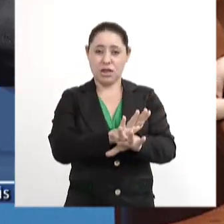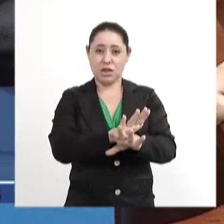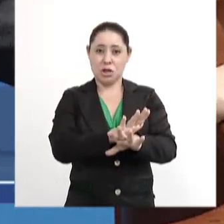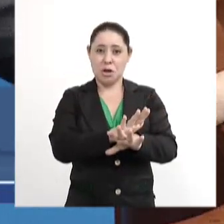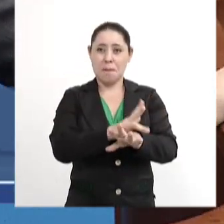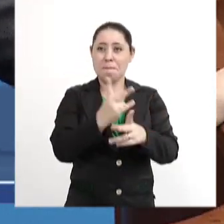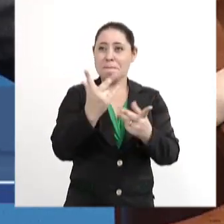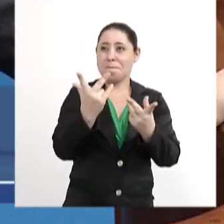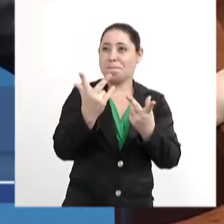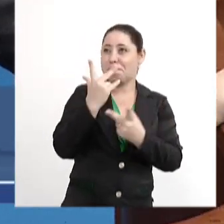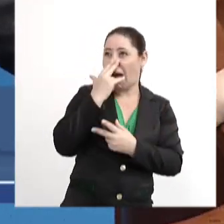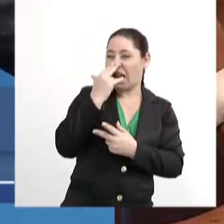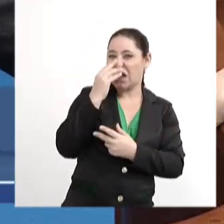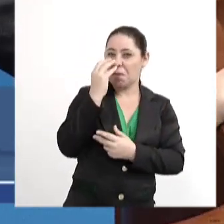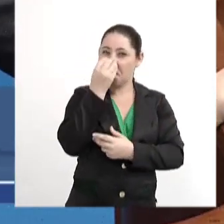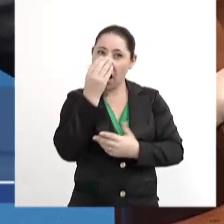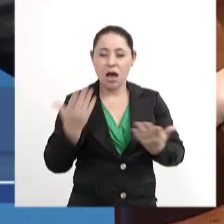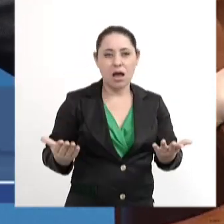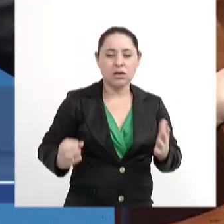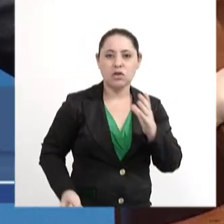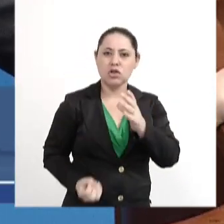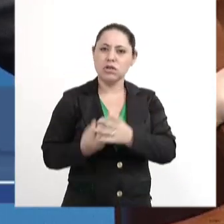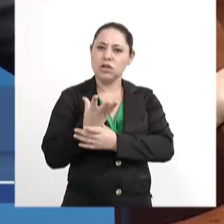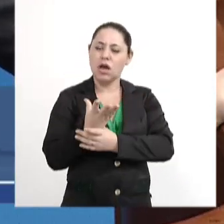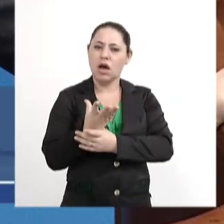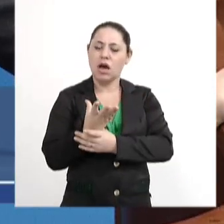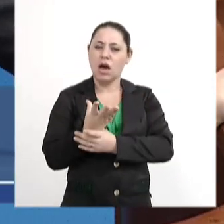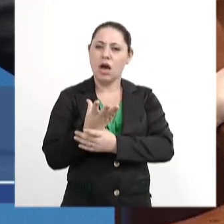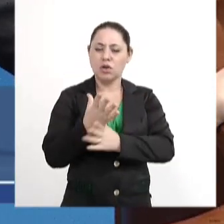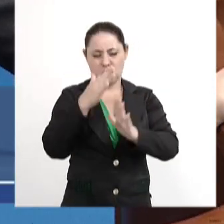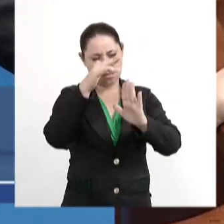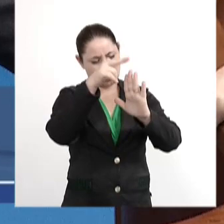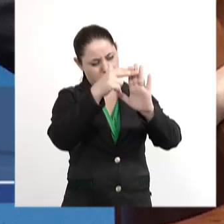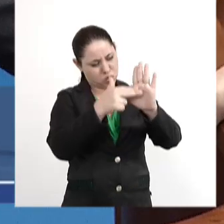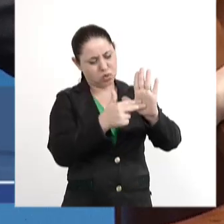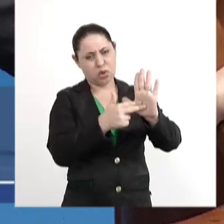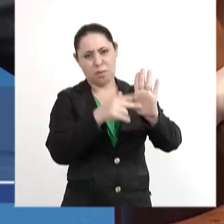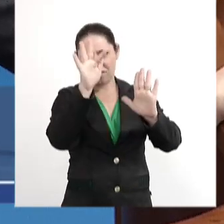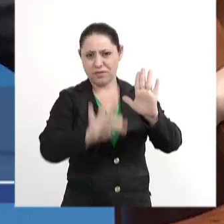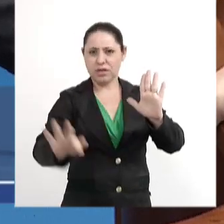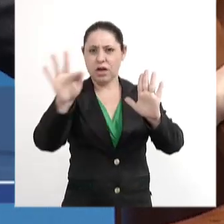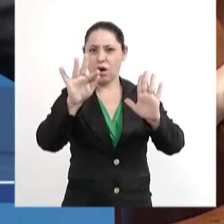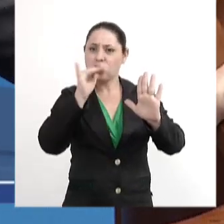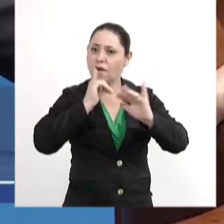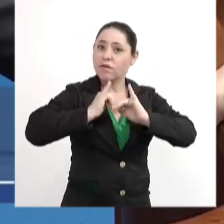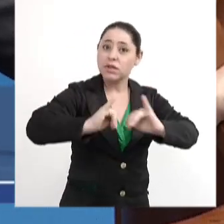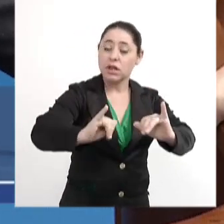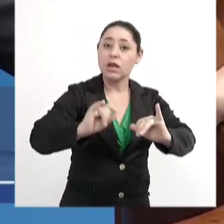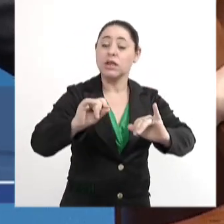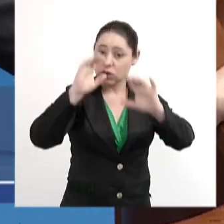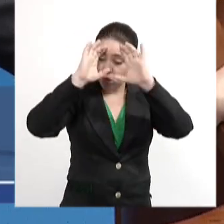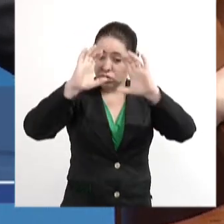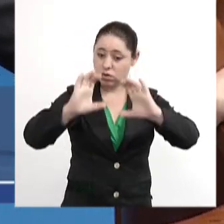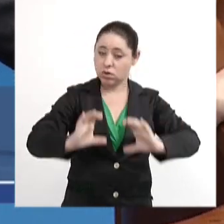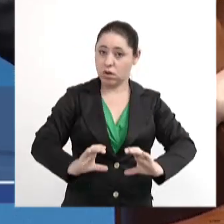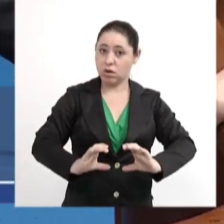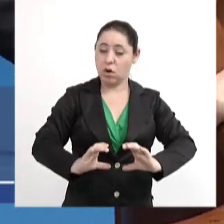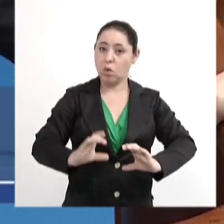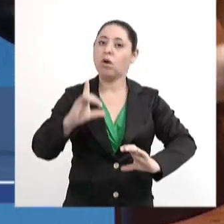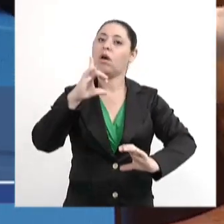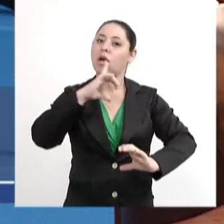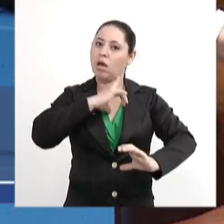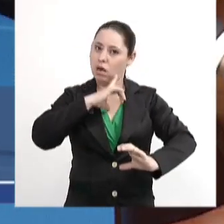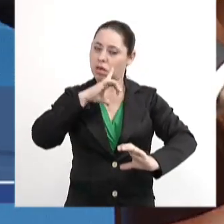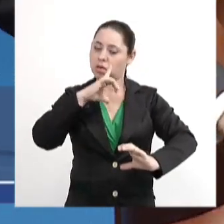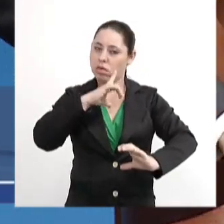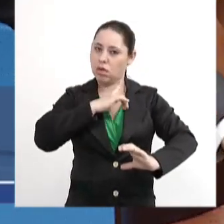patifaria criada por uma norma federal de dizer que o cidadão que tem